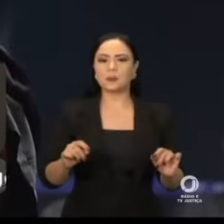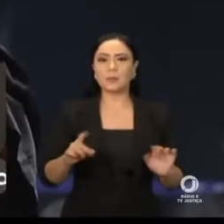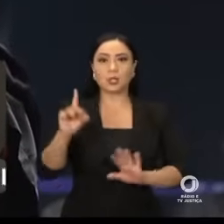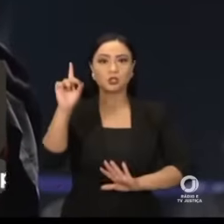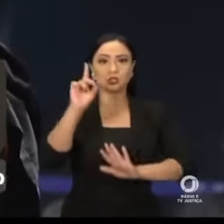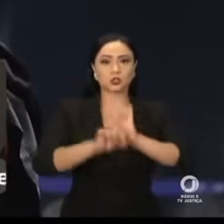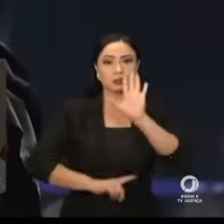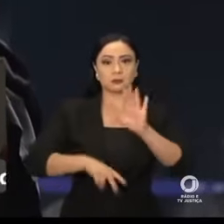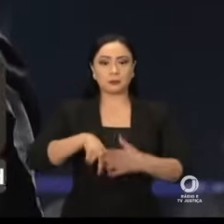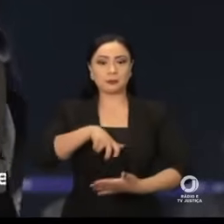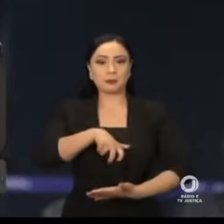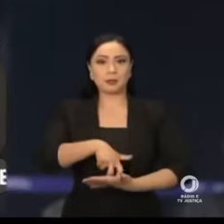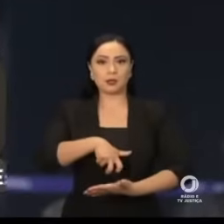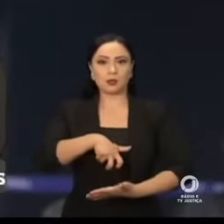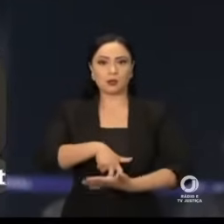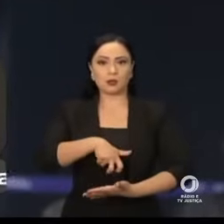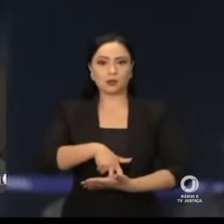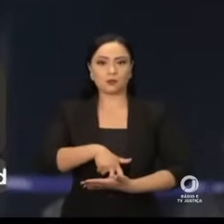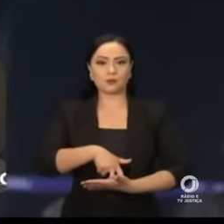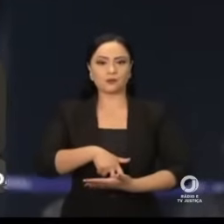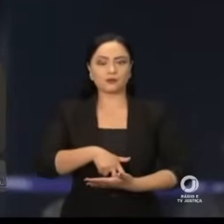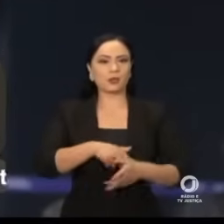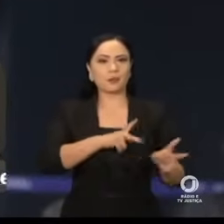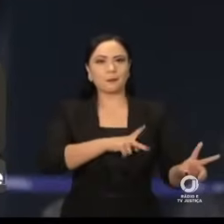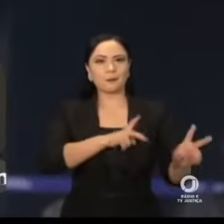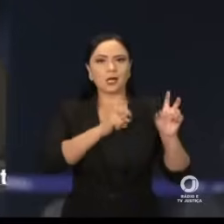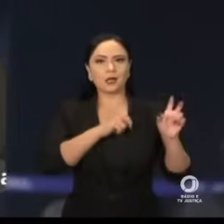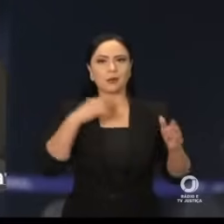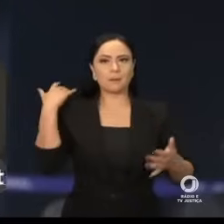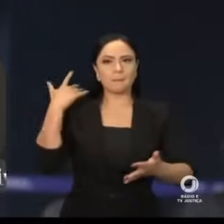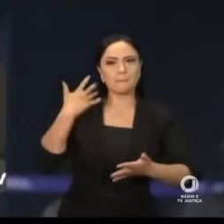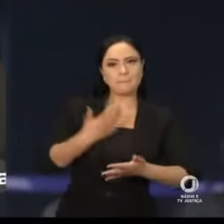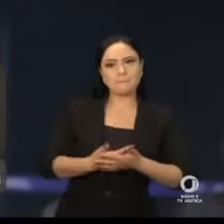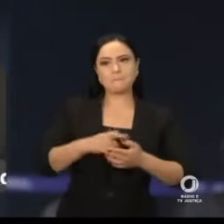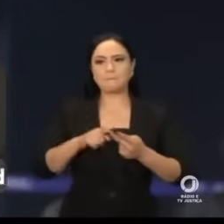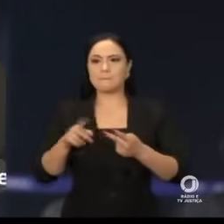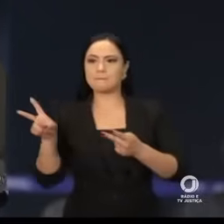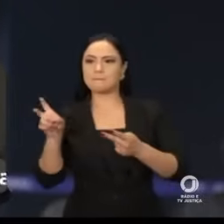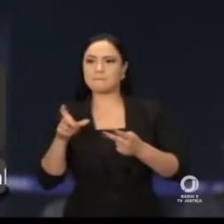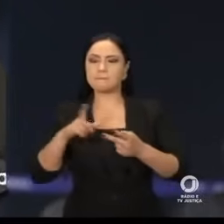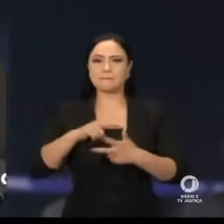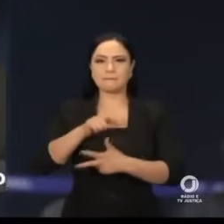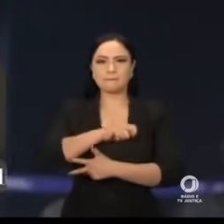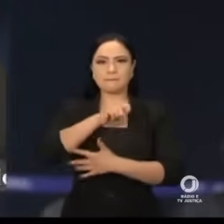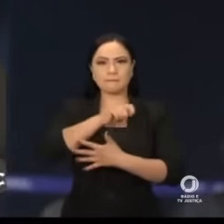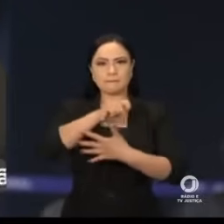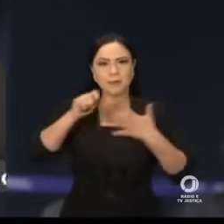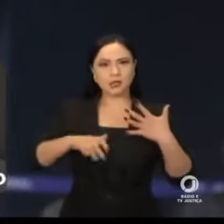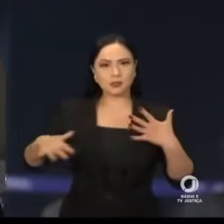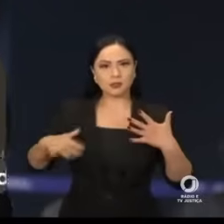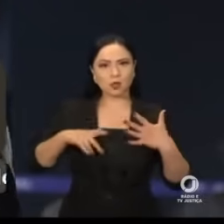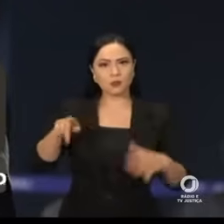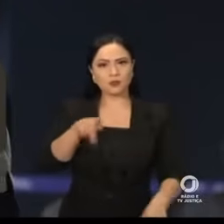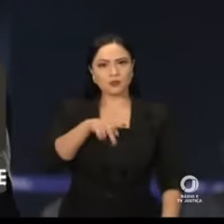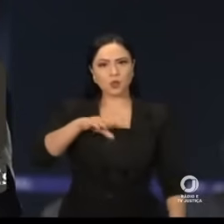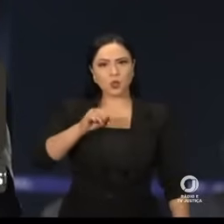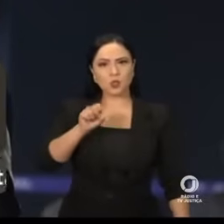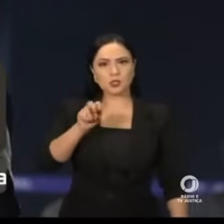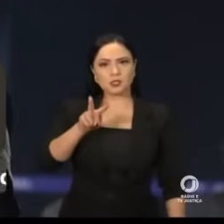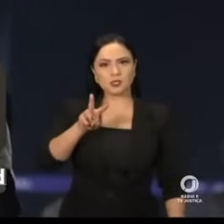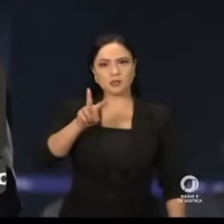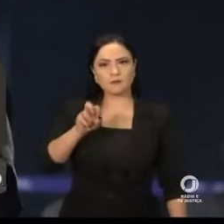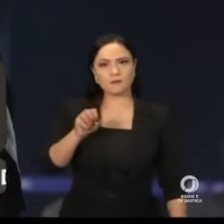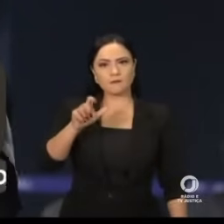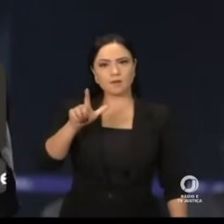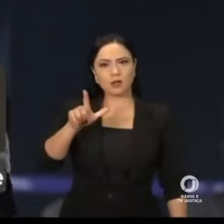penal, seja do ponto de vista doutrinário, seja do ponto de vista jurisprudencial, e o professor Oswaldo Dweck, que fez um